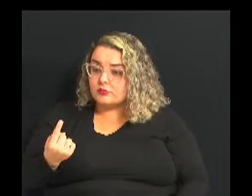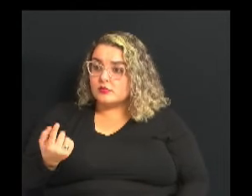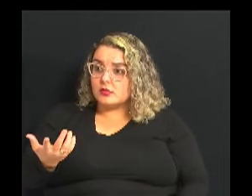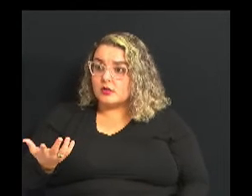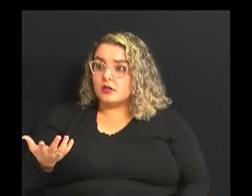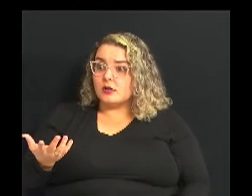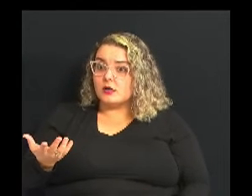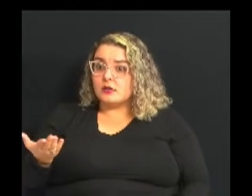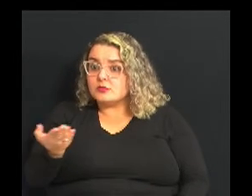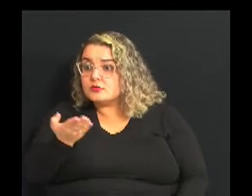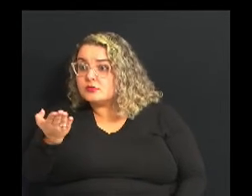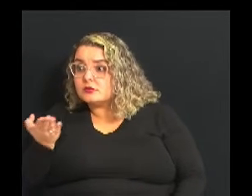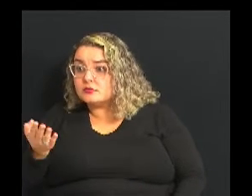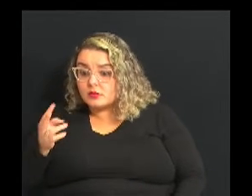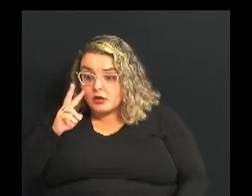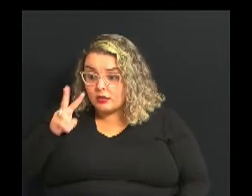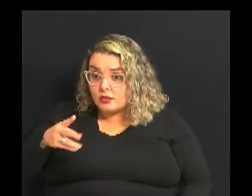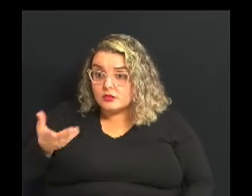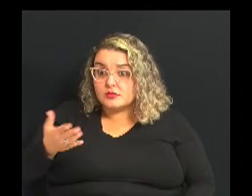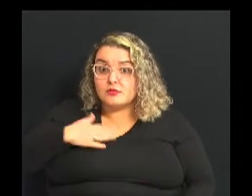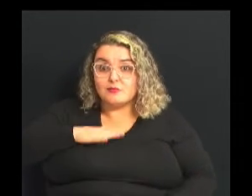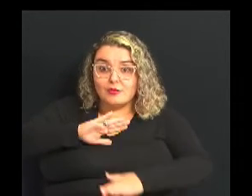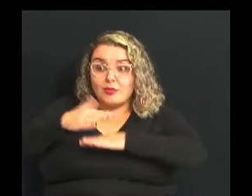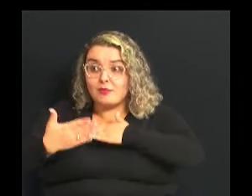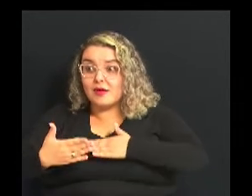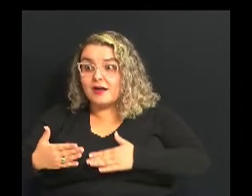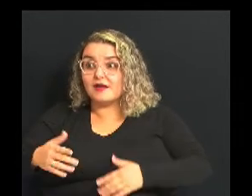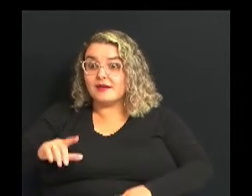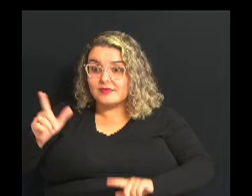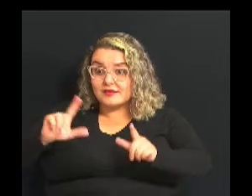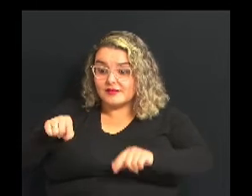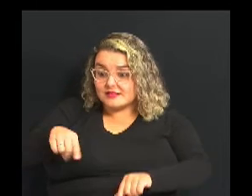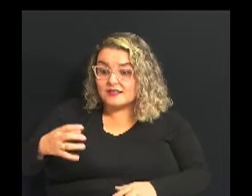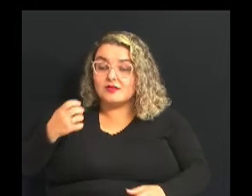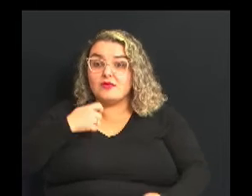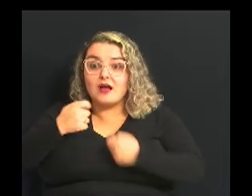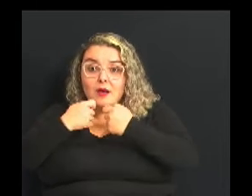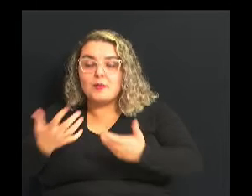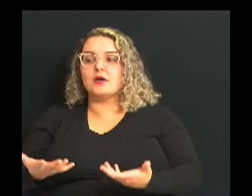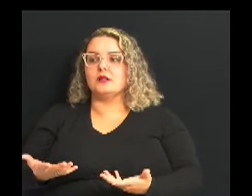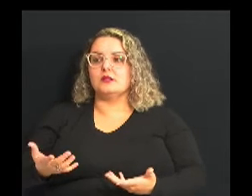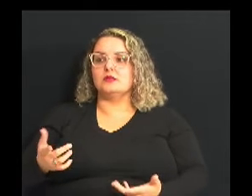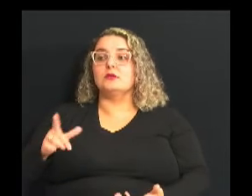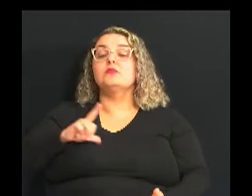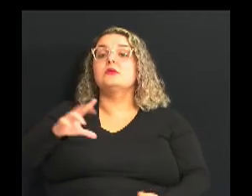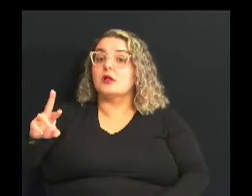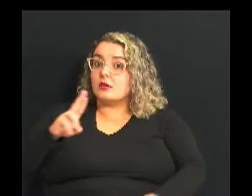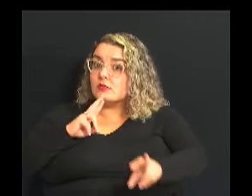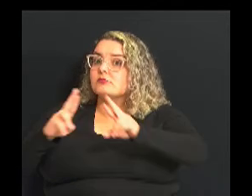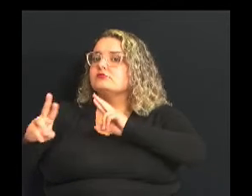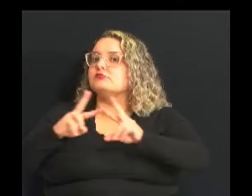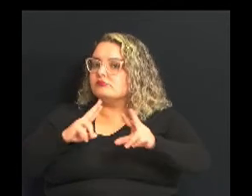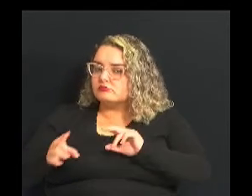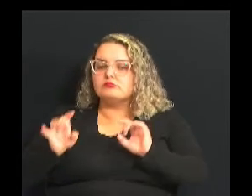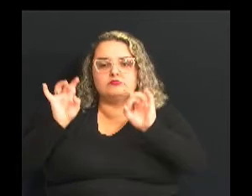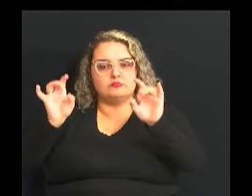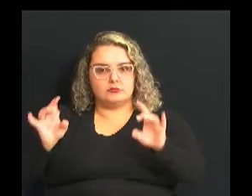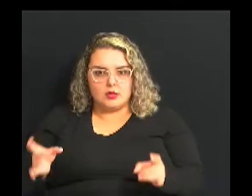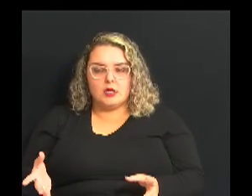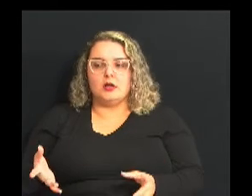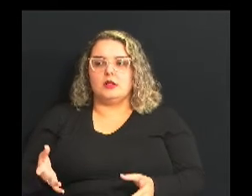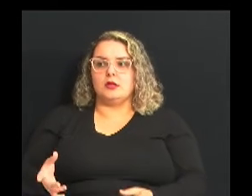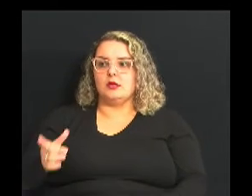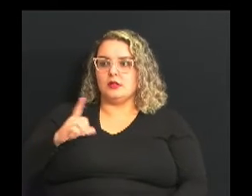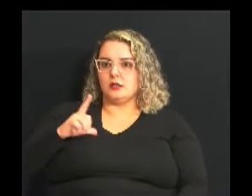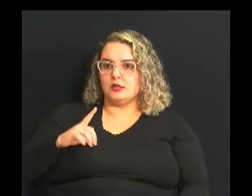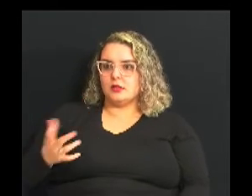de mendicância, que, eu assisti o Meu Bairro na TV, você é aquele repórter e tal. Então, a gente tem muito retorno específico. Tem o retorno